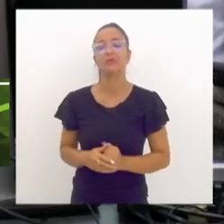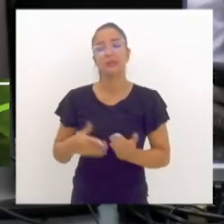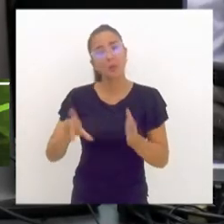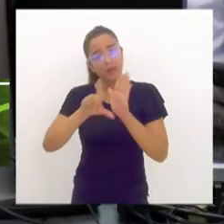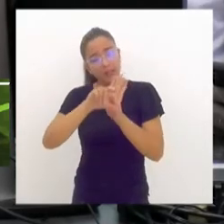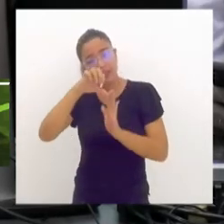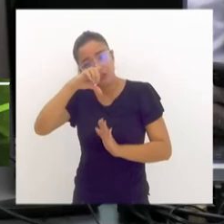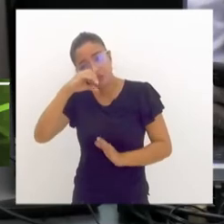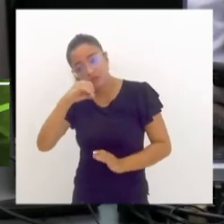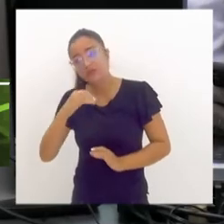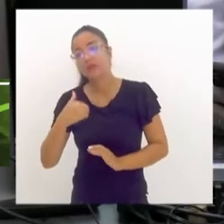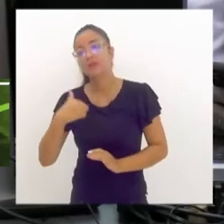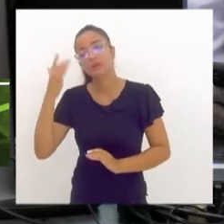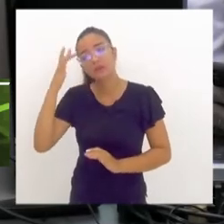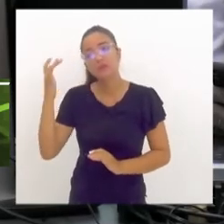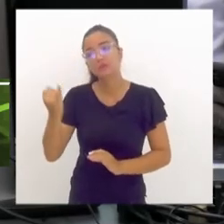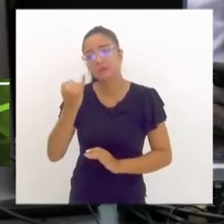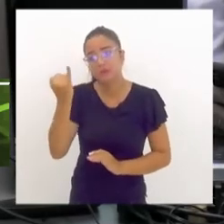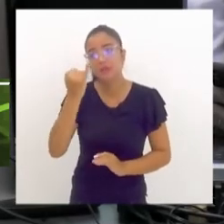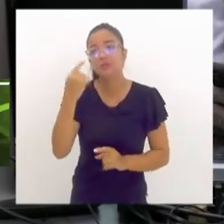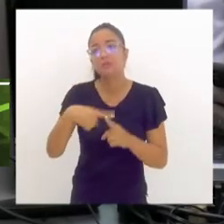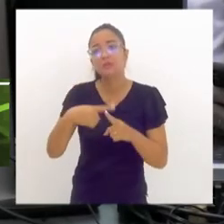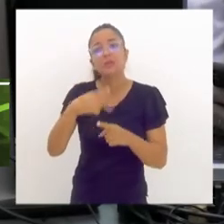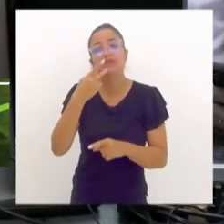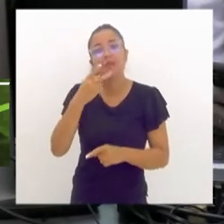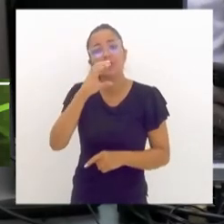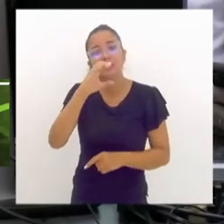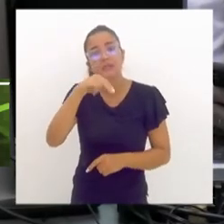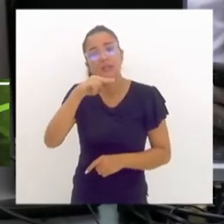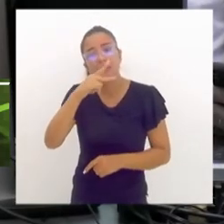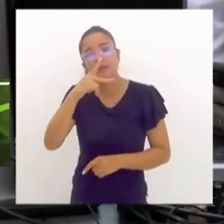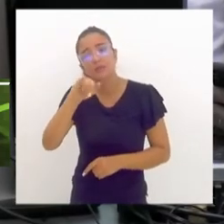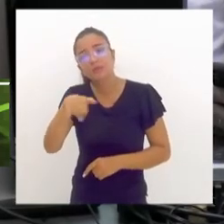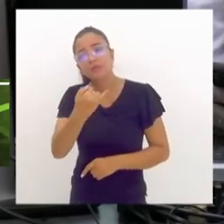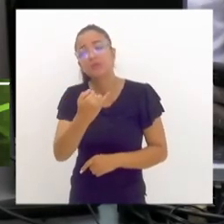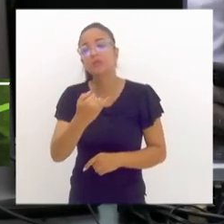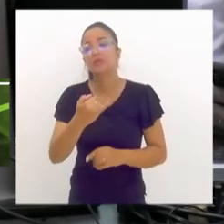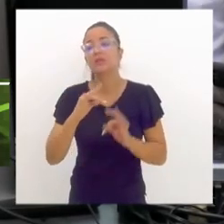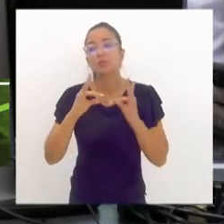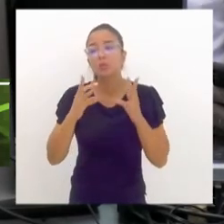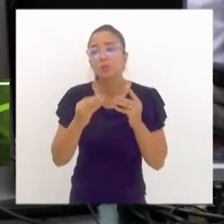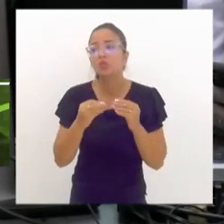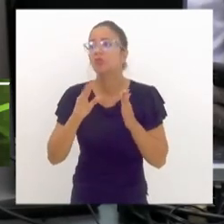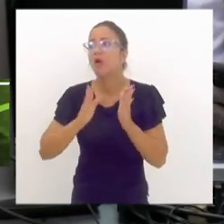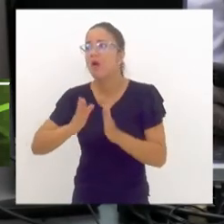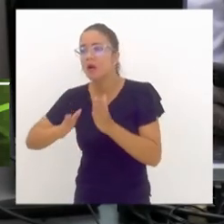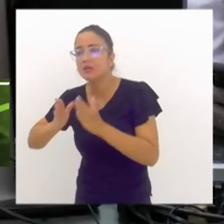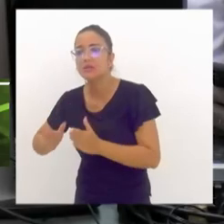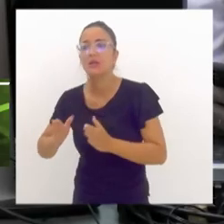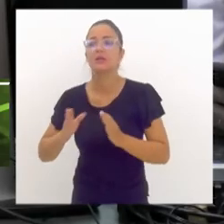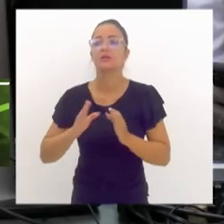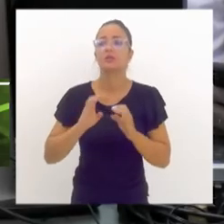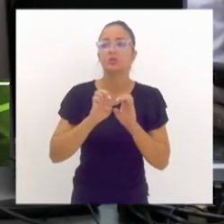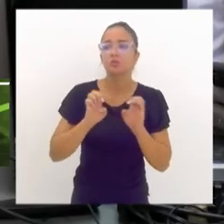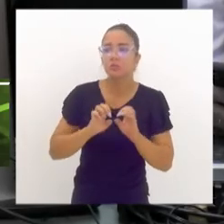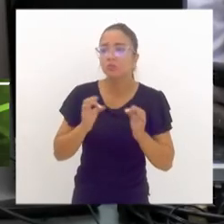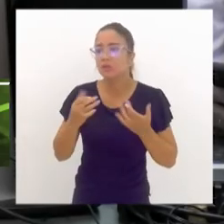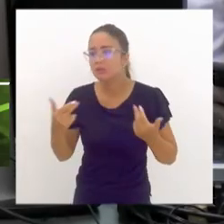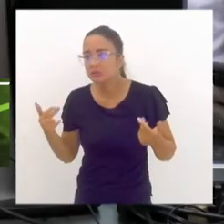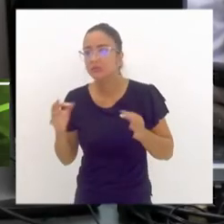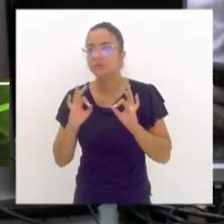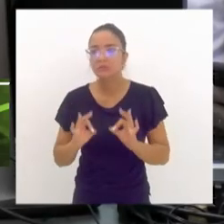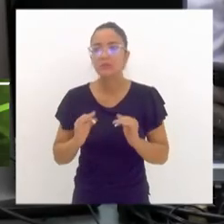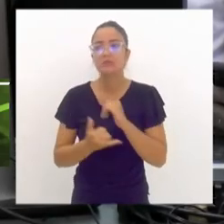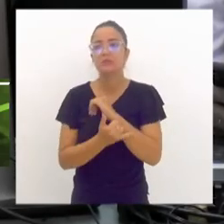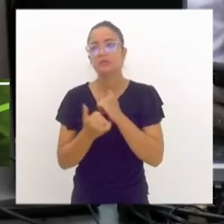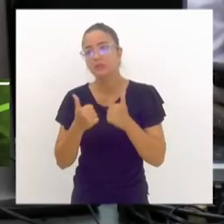até para falar ali mesmo, Flávio, da questão do CNPJ, tudo que for organizativo, estrutural, aproveitar e propor nessa lei e ver se a gente